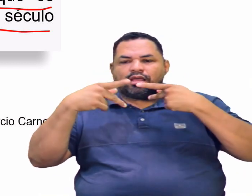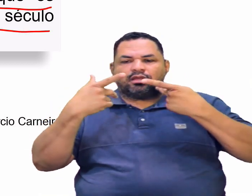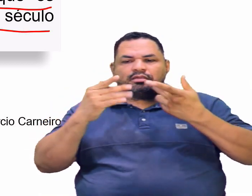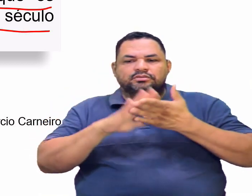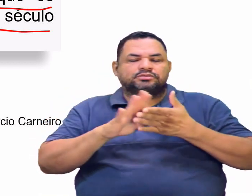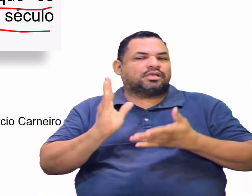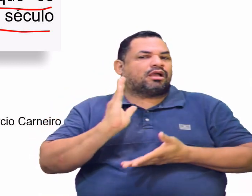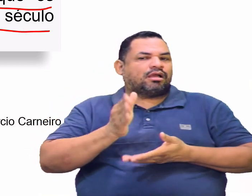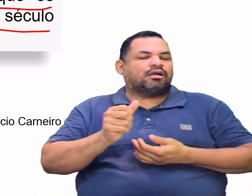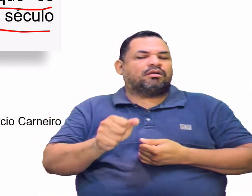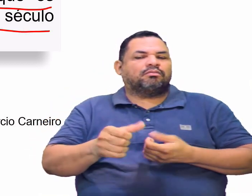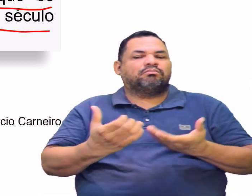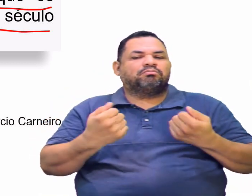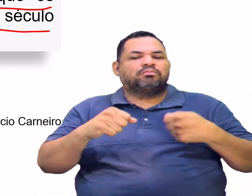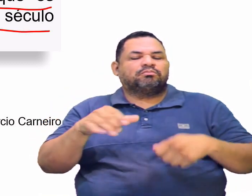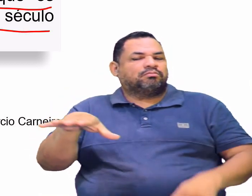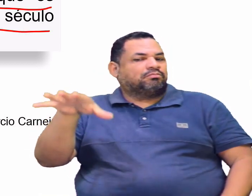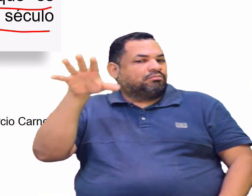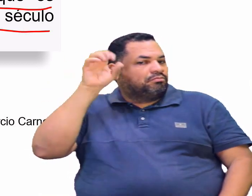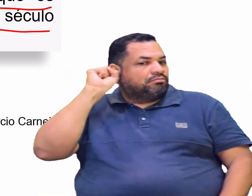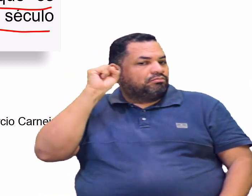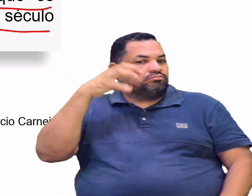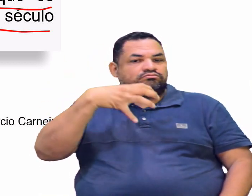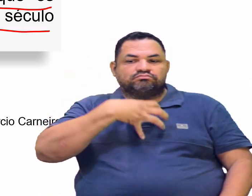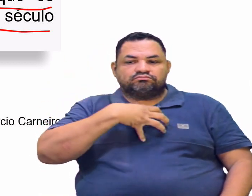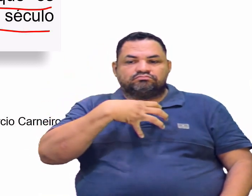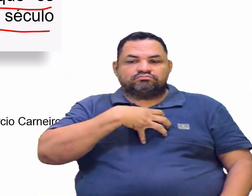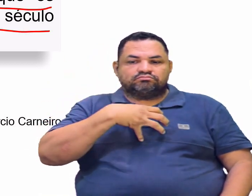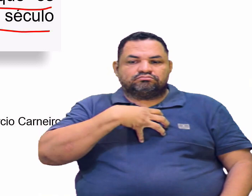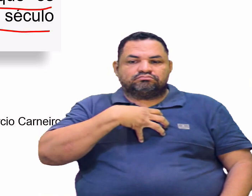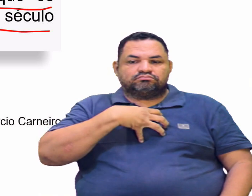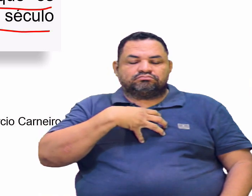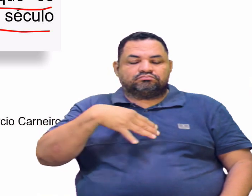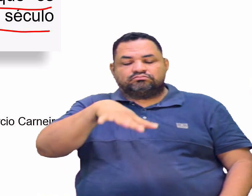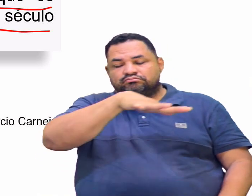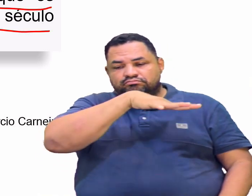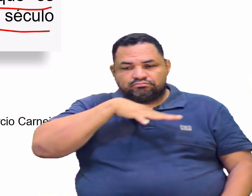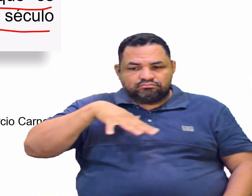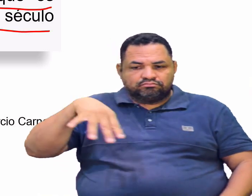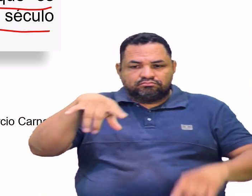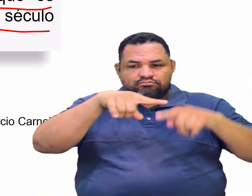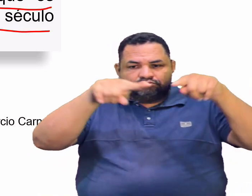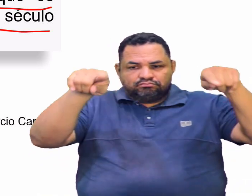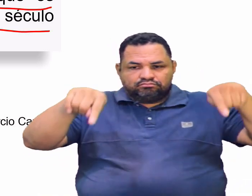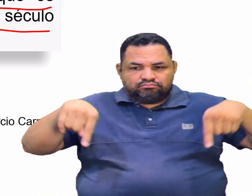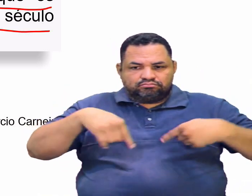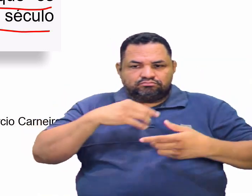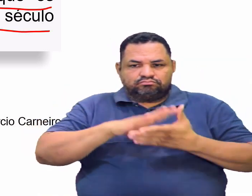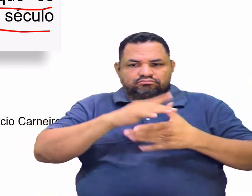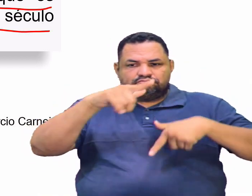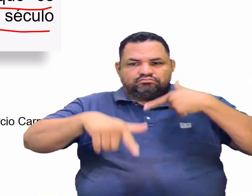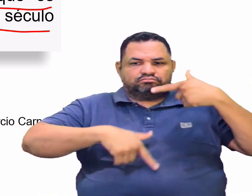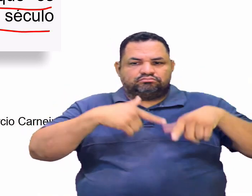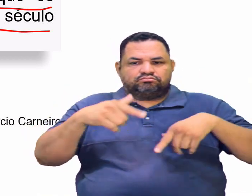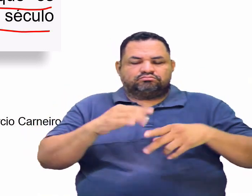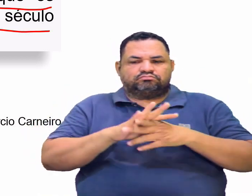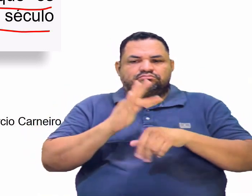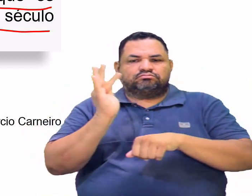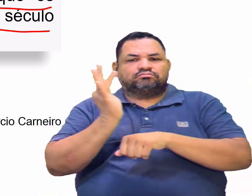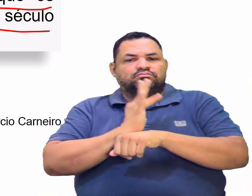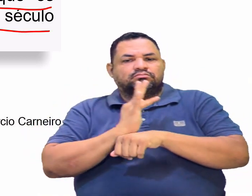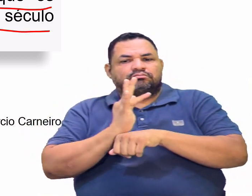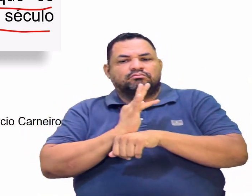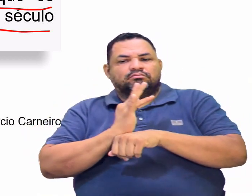podem ouvir e sentir a ambientação das produções, né? Aí